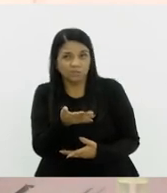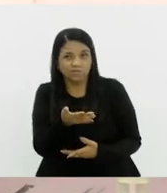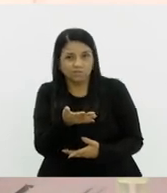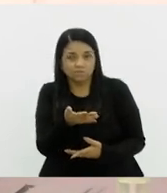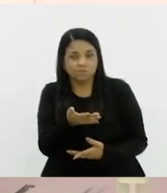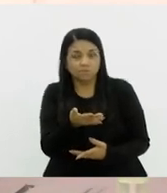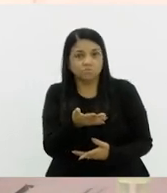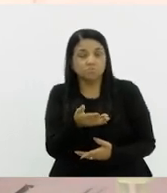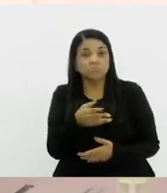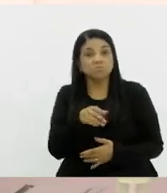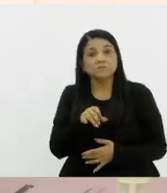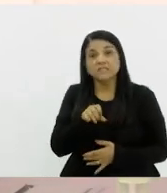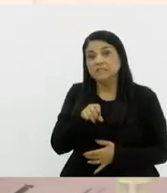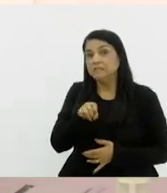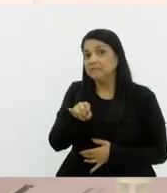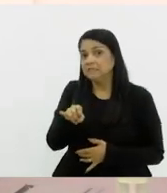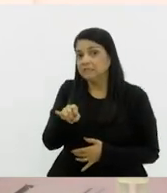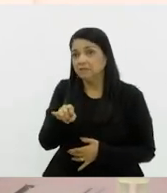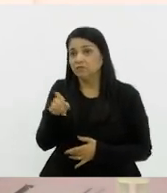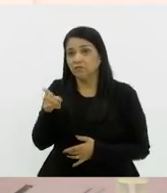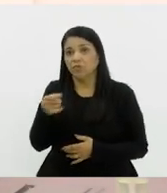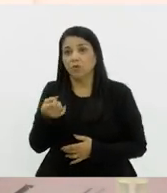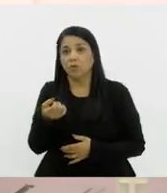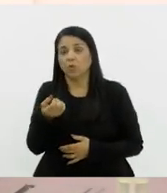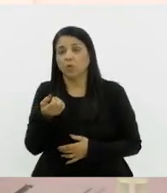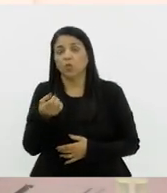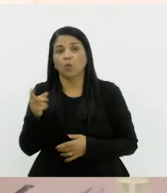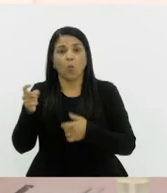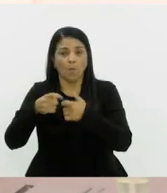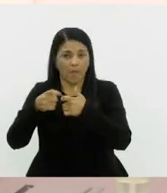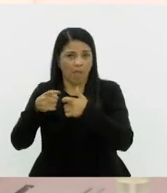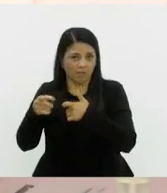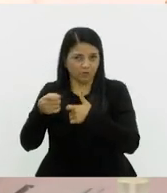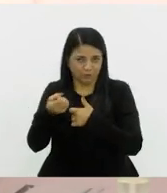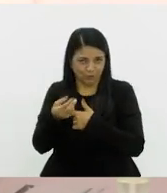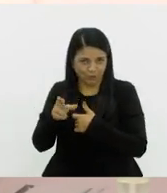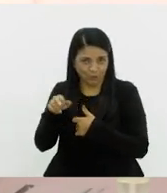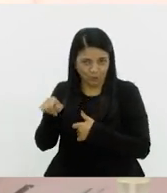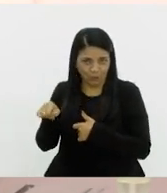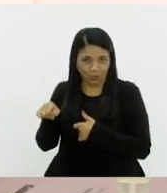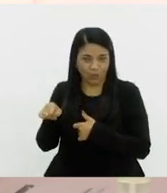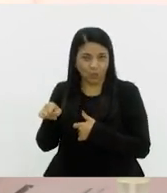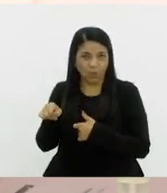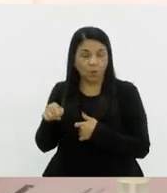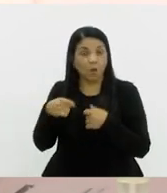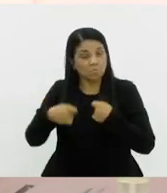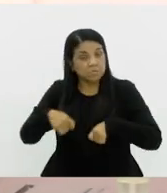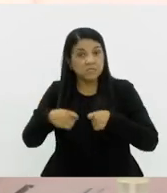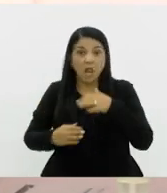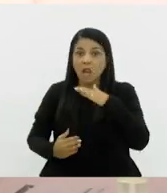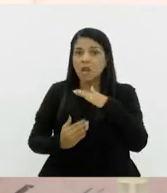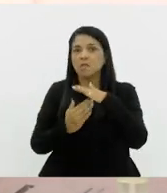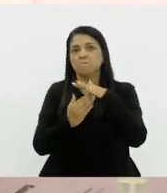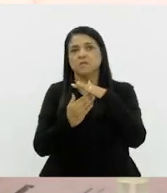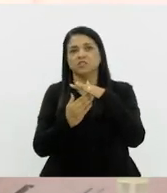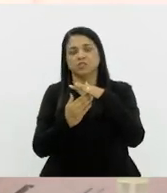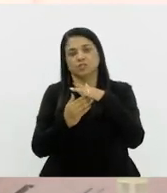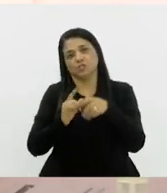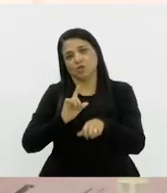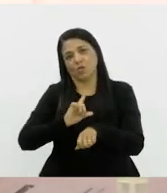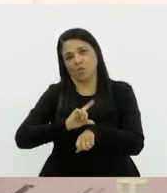E se for... O doutor, ele falou por mim. E se for, tem que haver um limite, não de voo, de